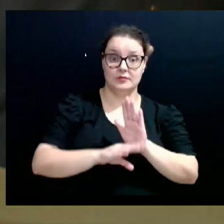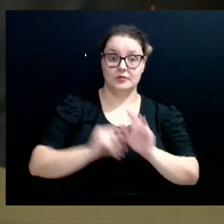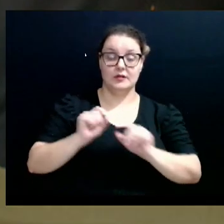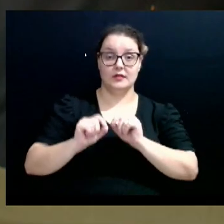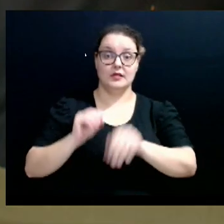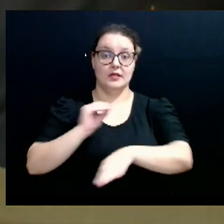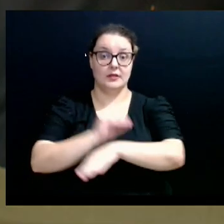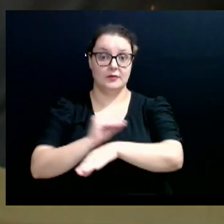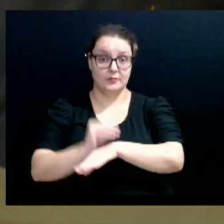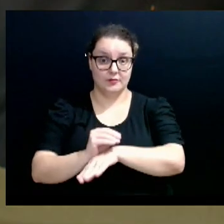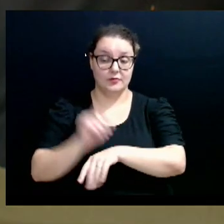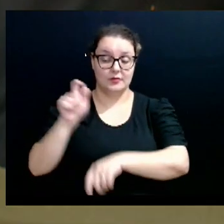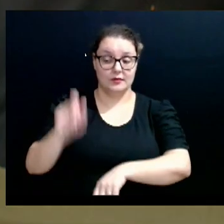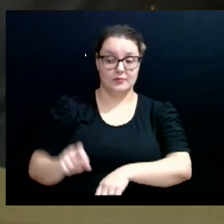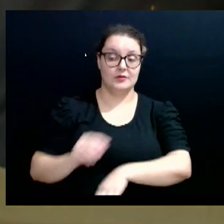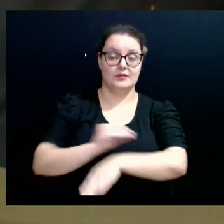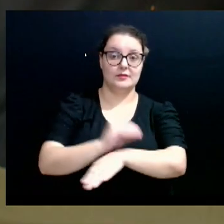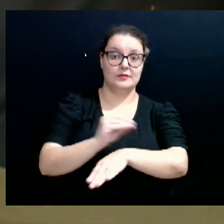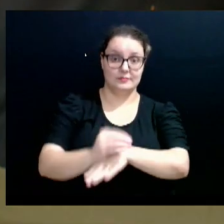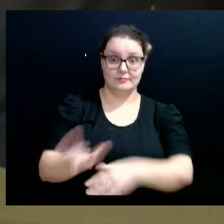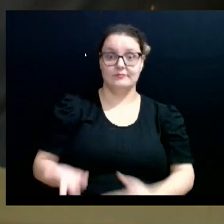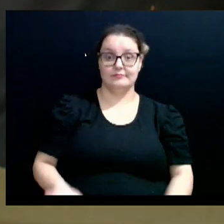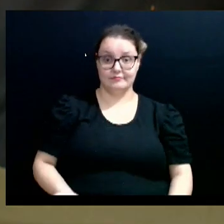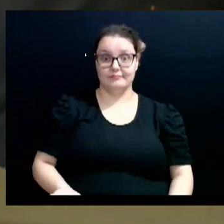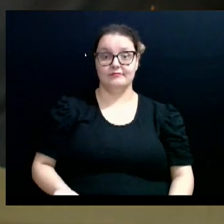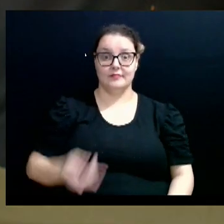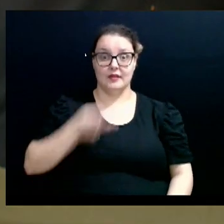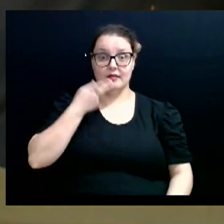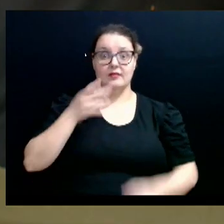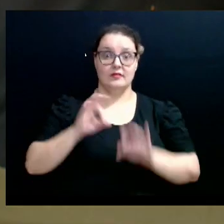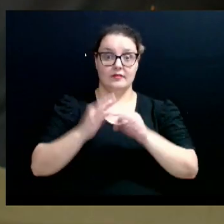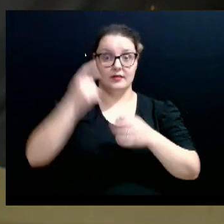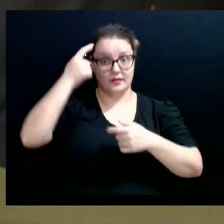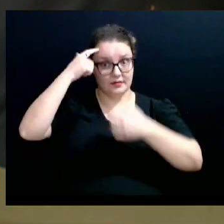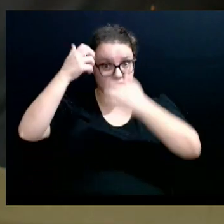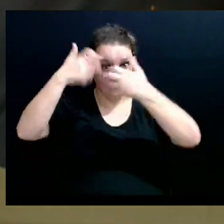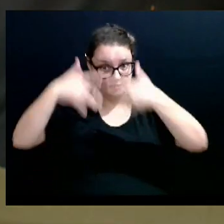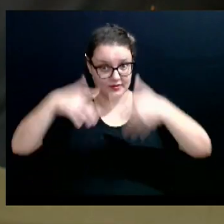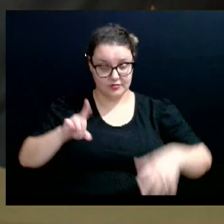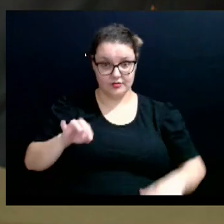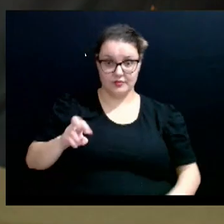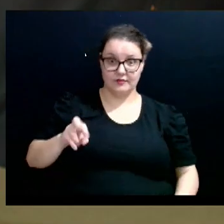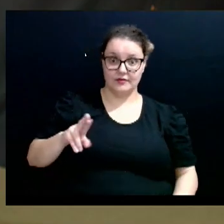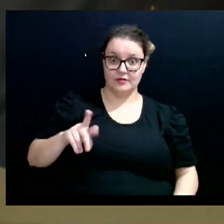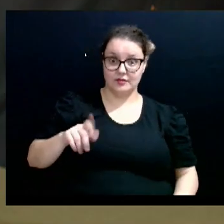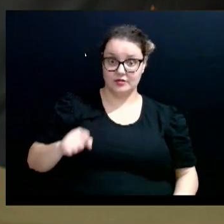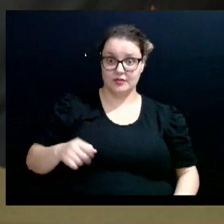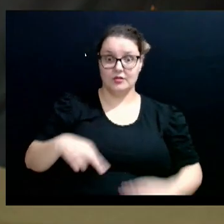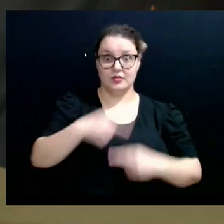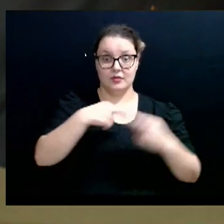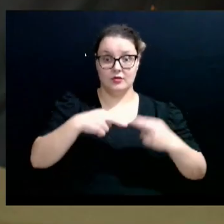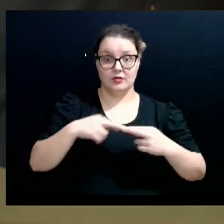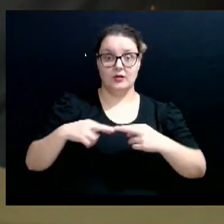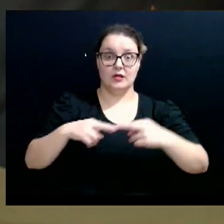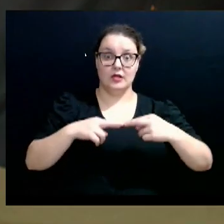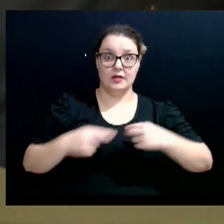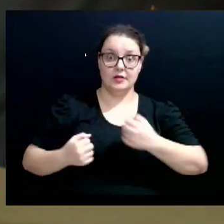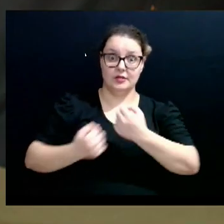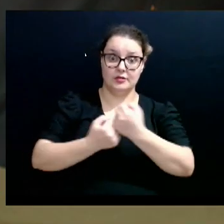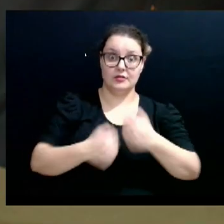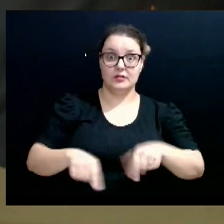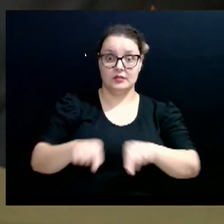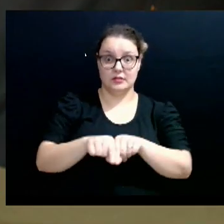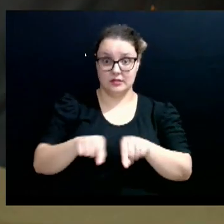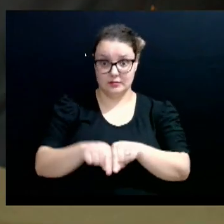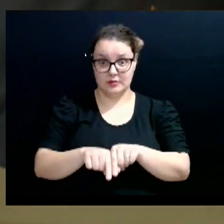Cuida, né? Estamos abordando aqui as famílias neurodivergentes, já abordamos a questão da rede de apoio, também